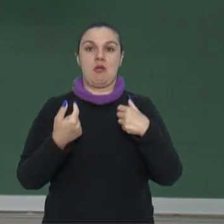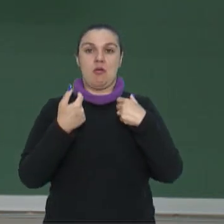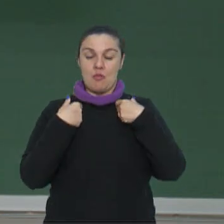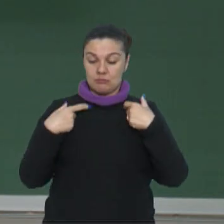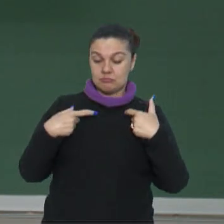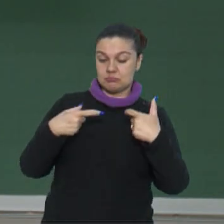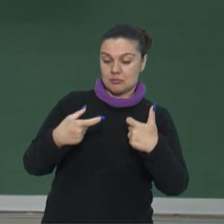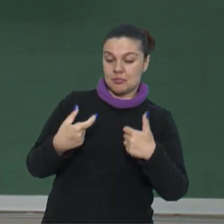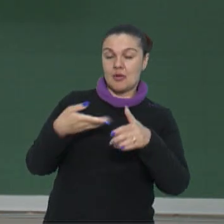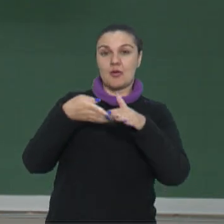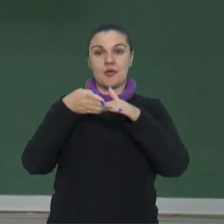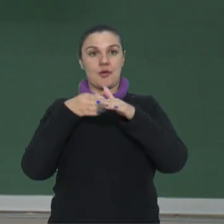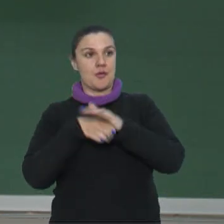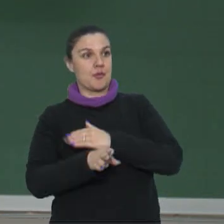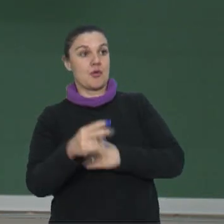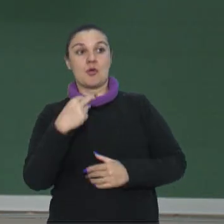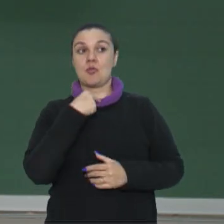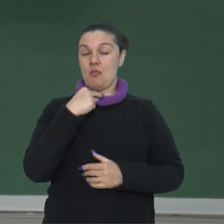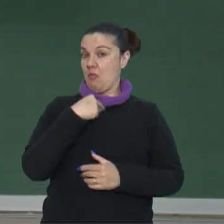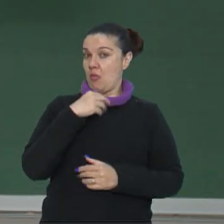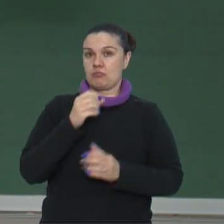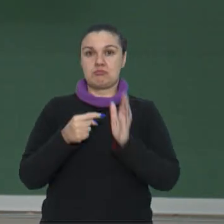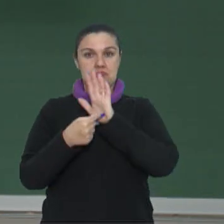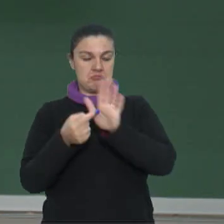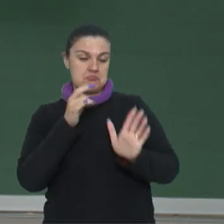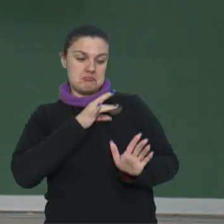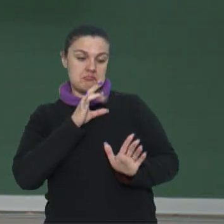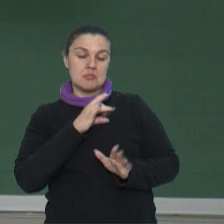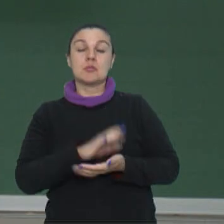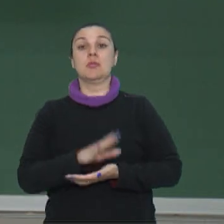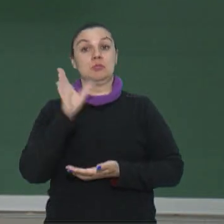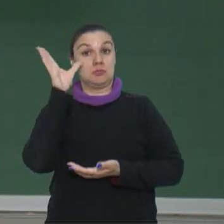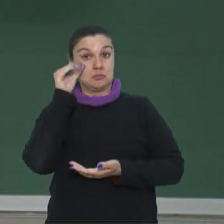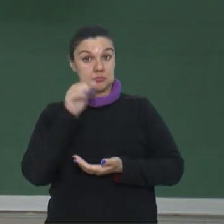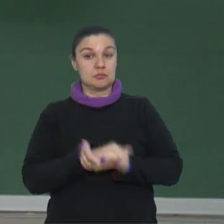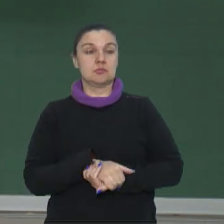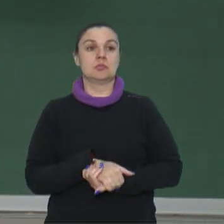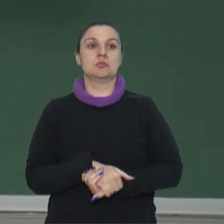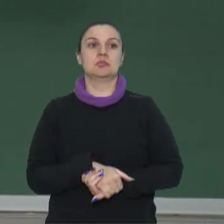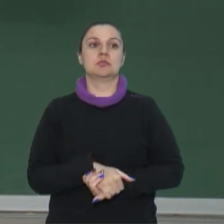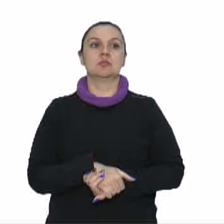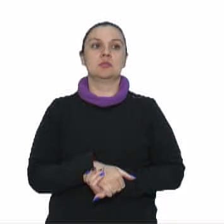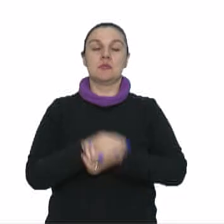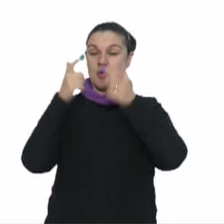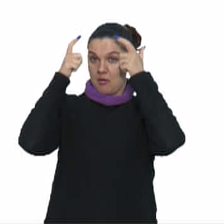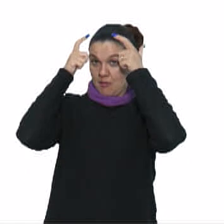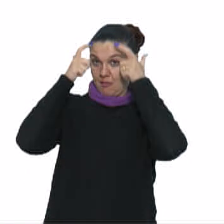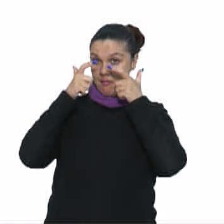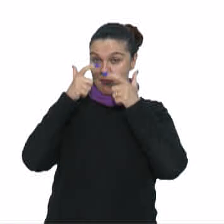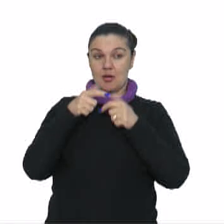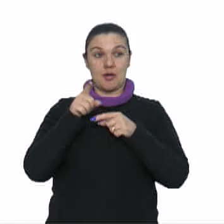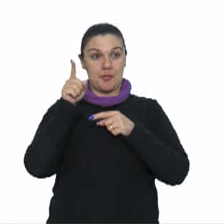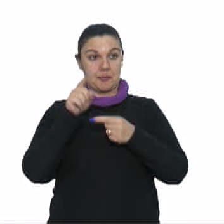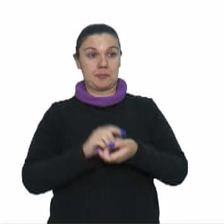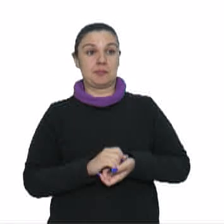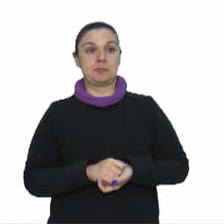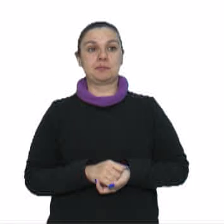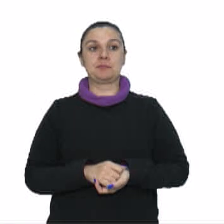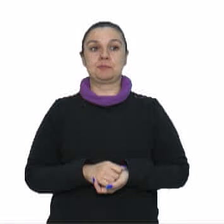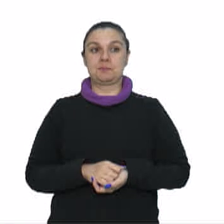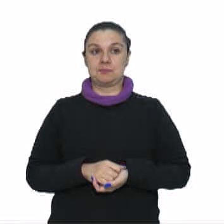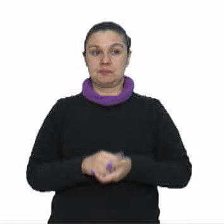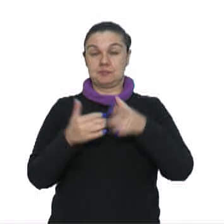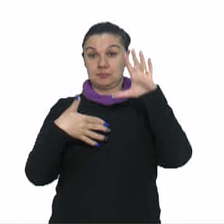comportar como tal, não posso mostrar que estou com medo da situação. Muito interessante. Cabeça de um guerreiro asteca, Museu da